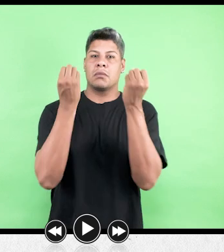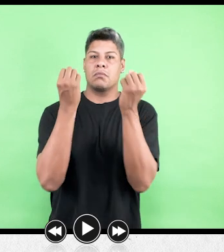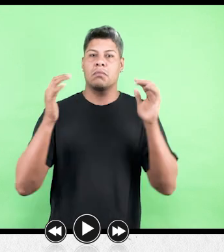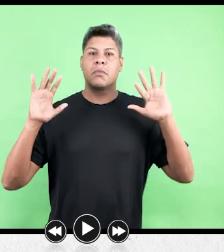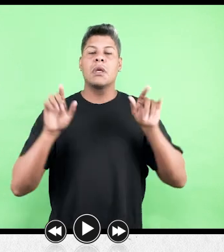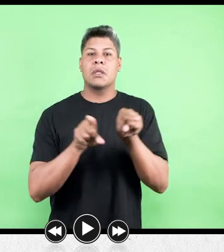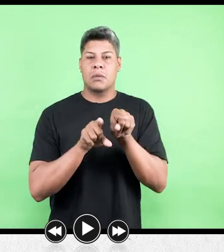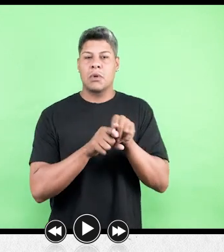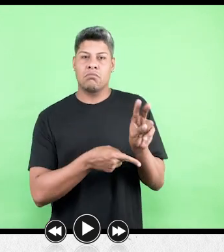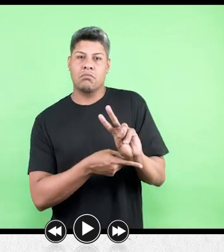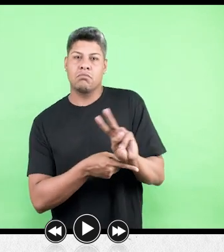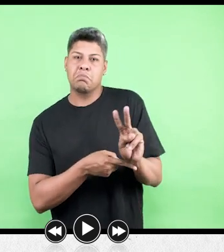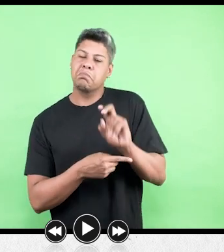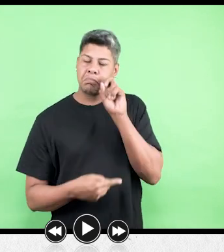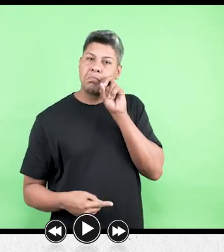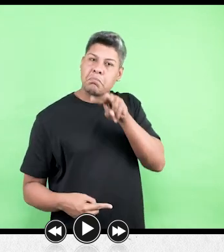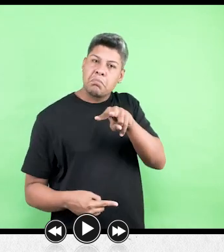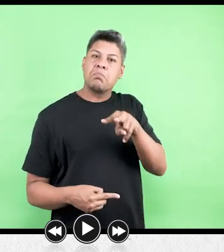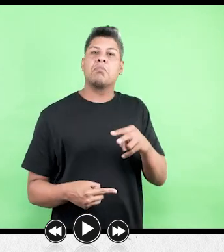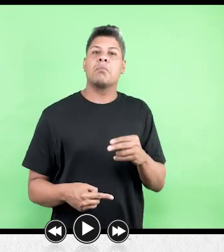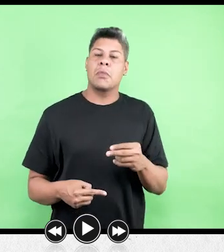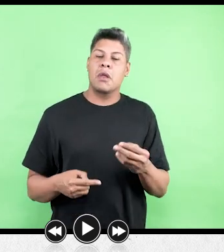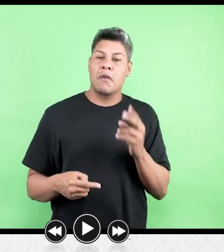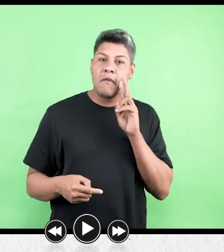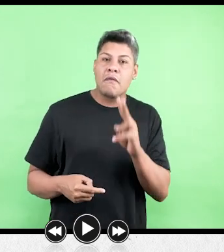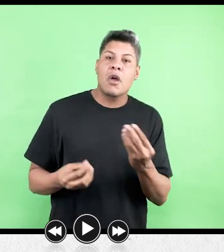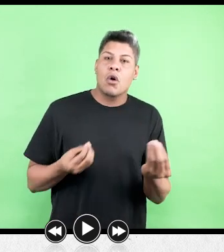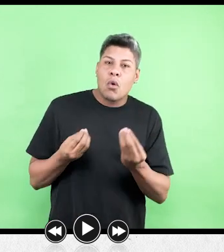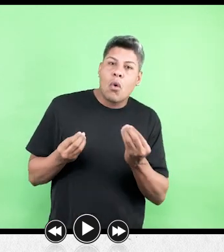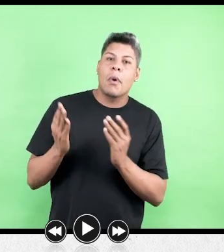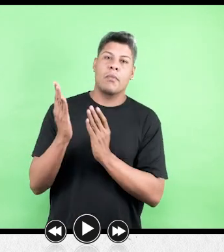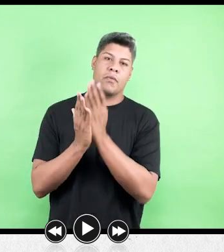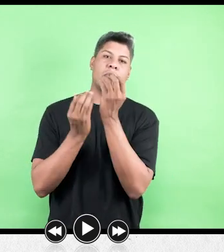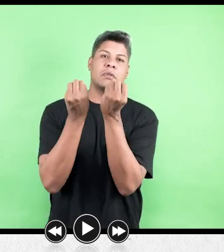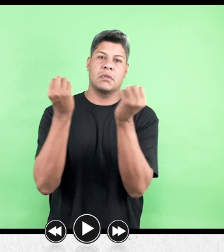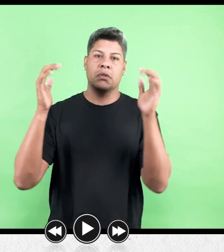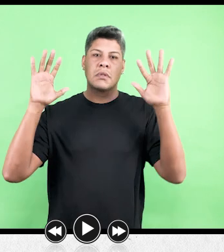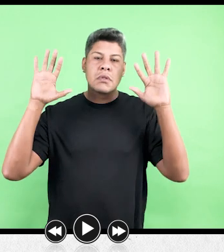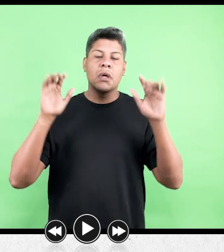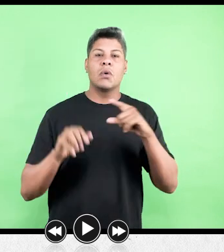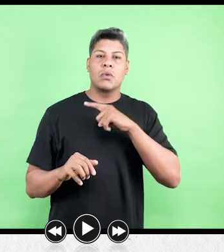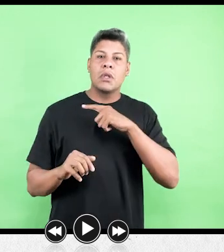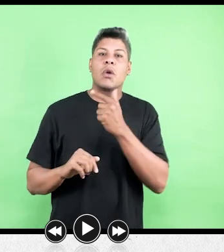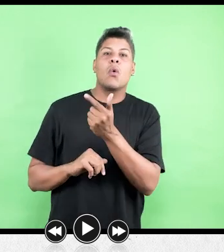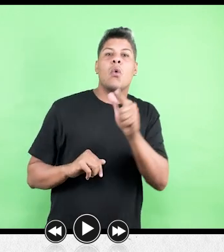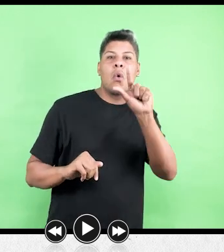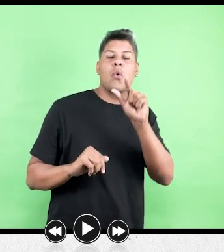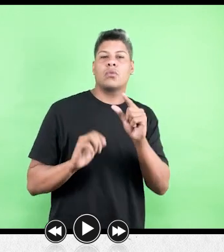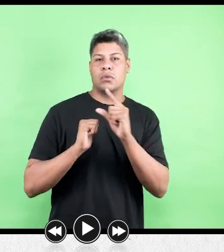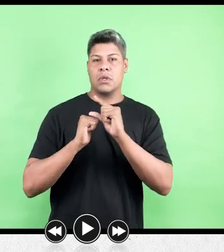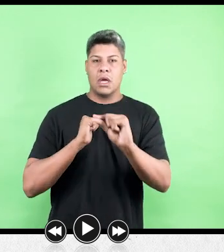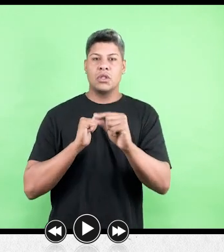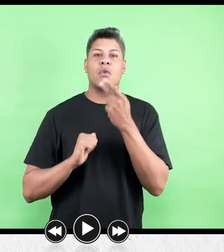né, estar de olho e acompanhar esse licenciamento ambiental. A gente tem também outros artigos que falam sobre